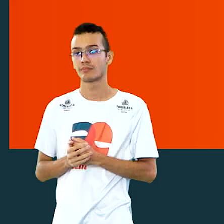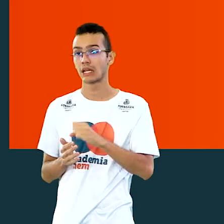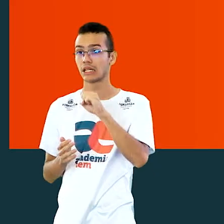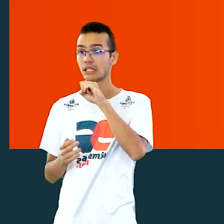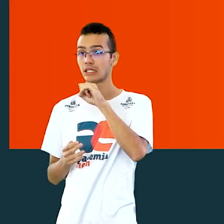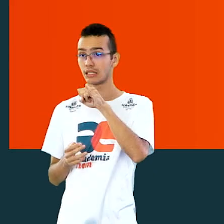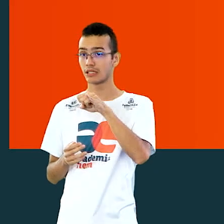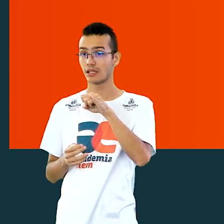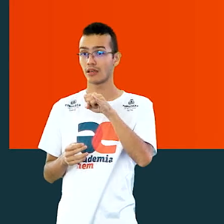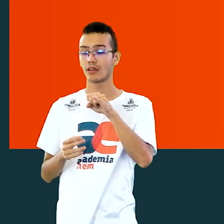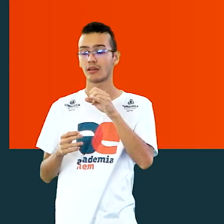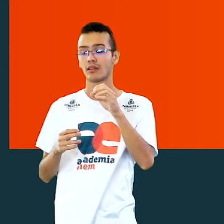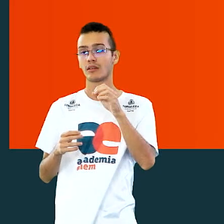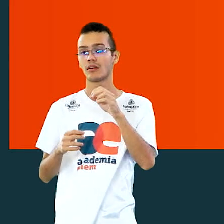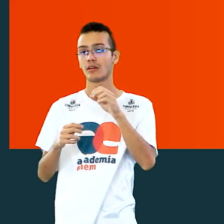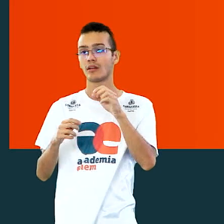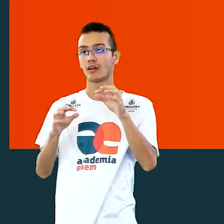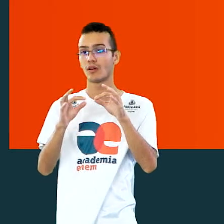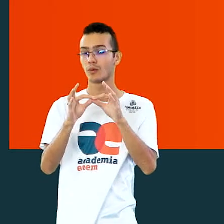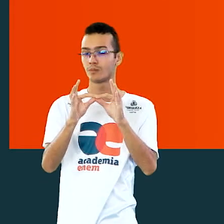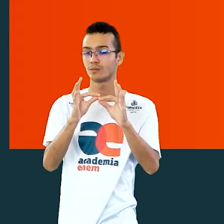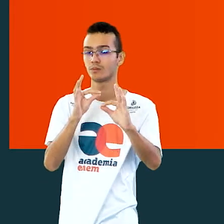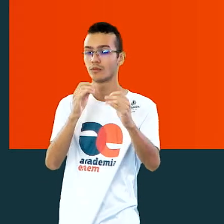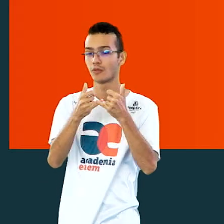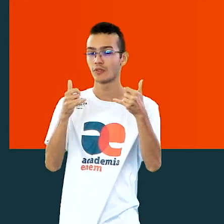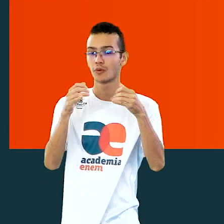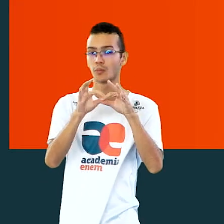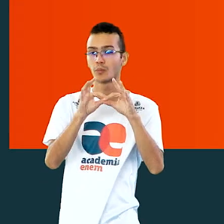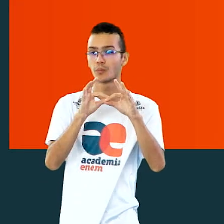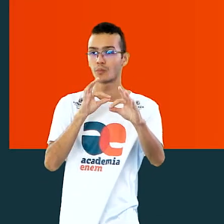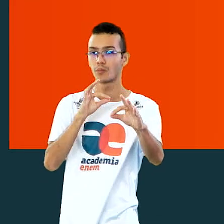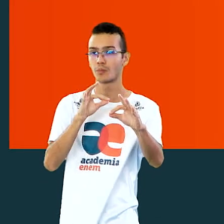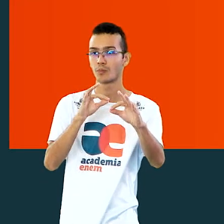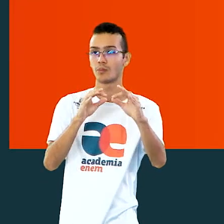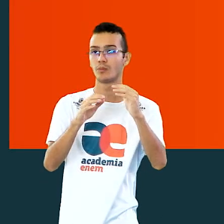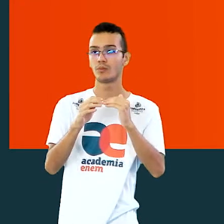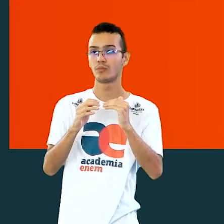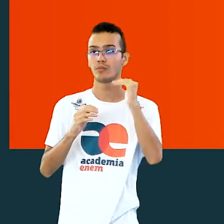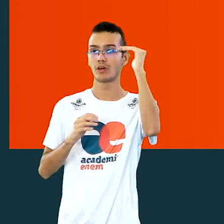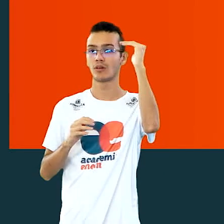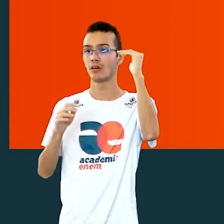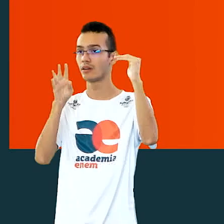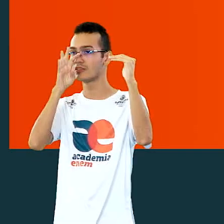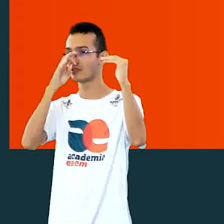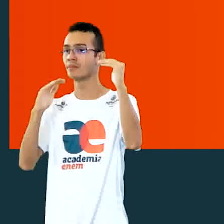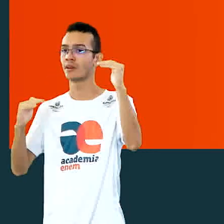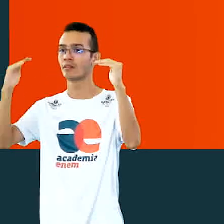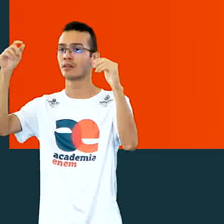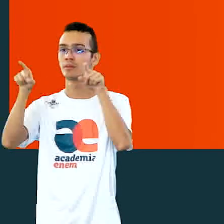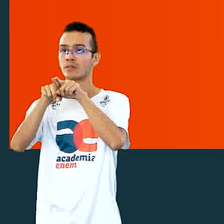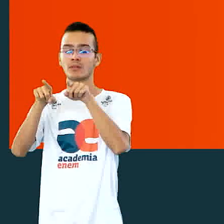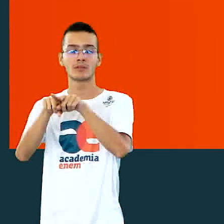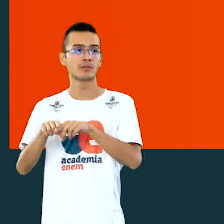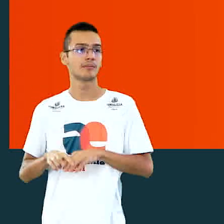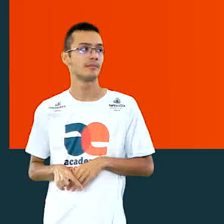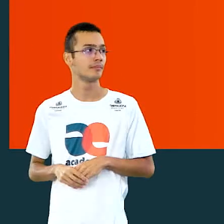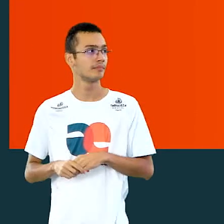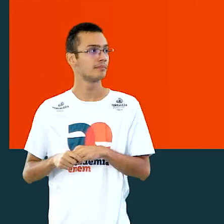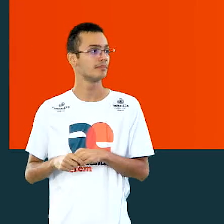maior potência, maior brilho, que era o objetivo dele na questão.